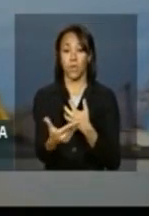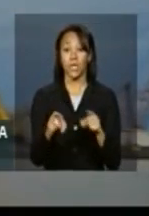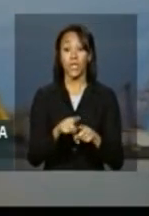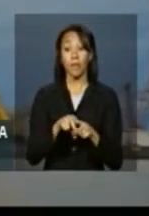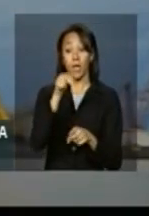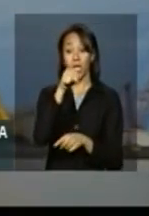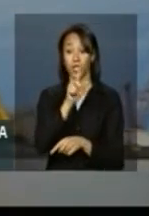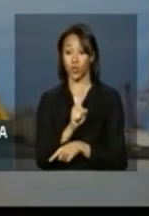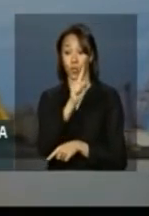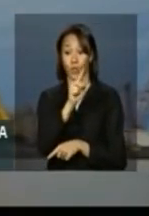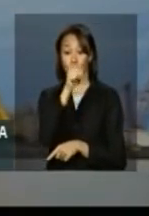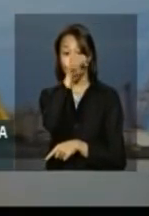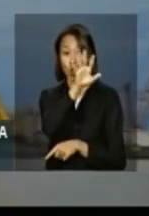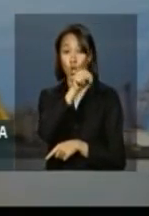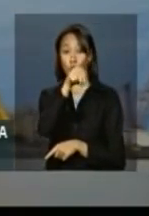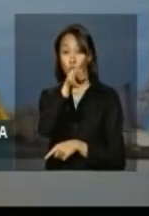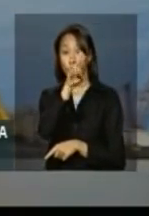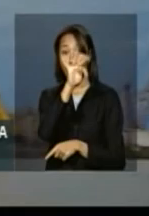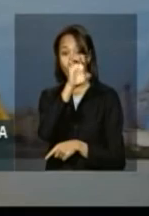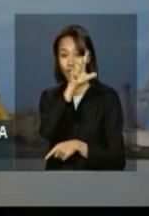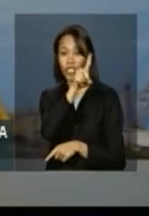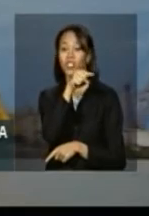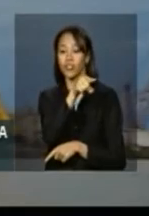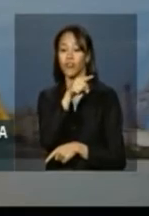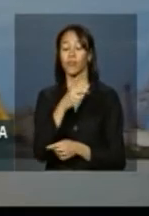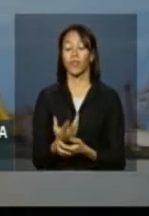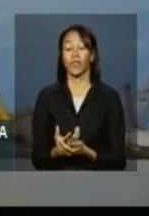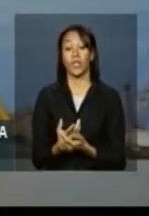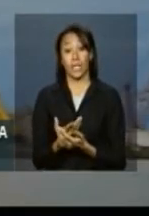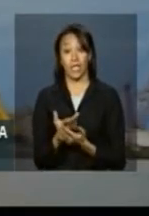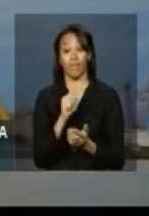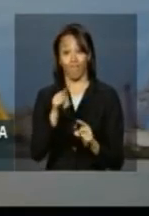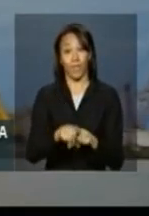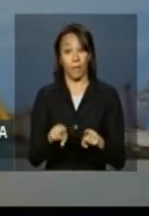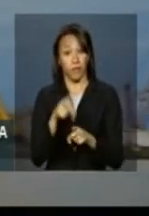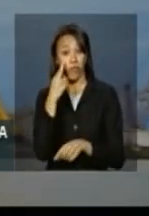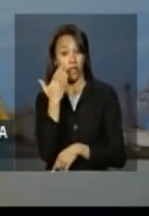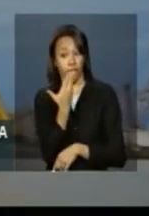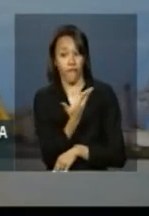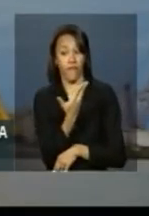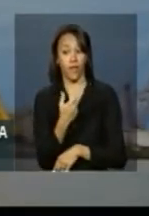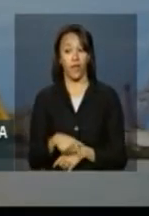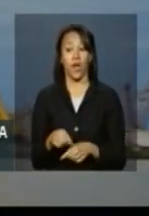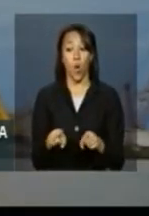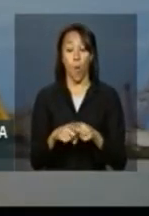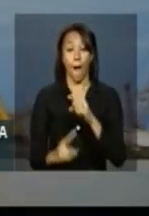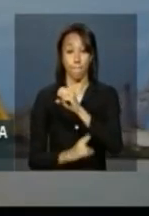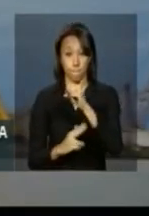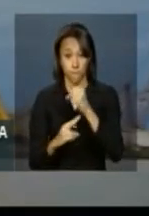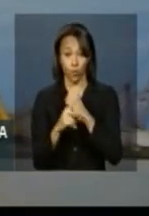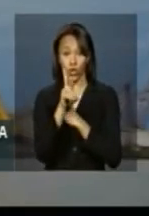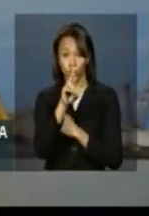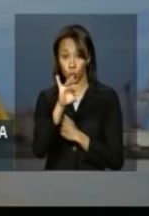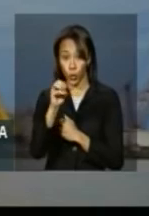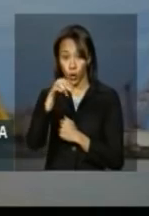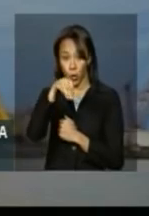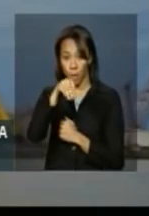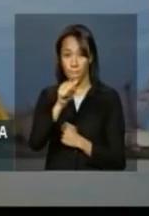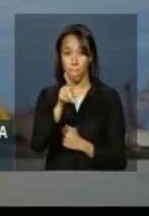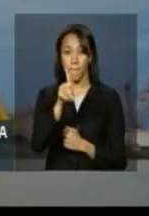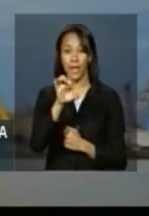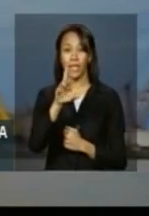Norte, a continuidade das obras na 163 e a ponte que a gente vê aí, a ponte sobre o Rio Madeira, na 319,